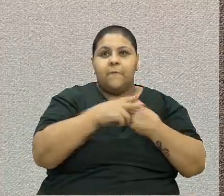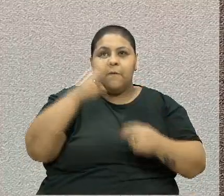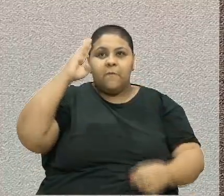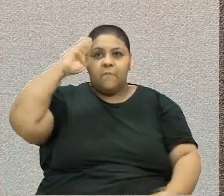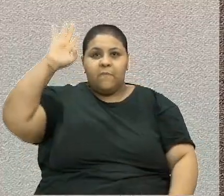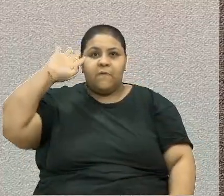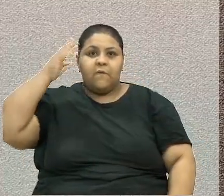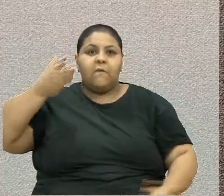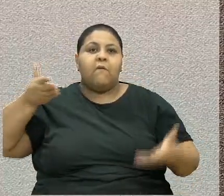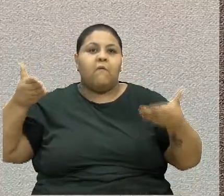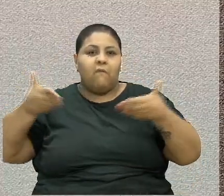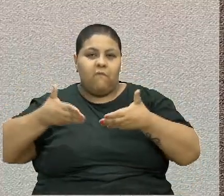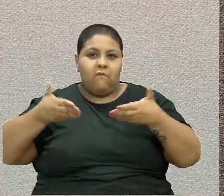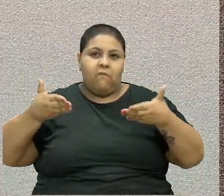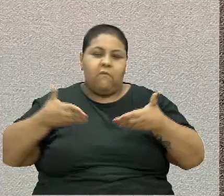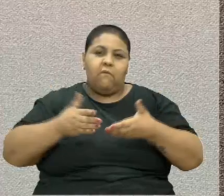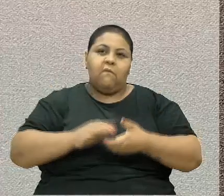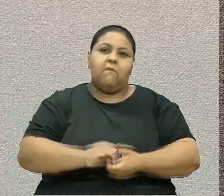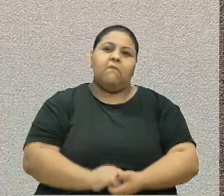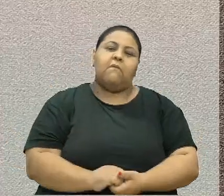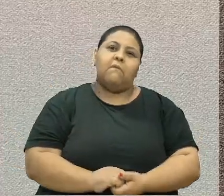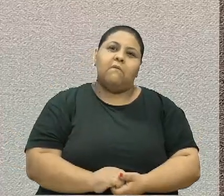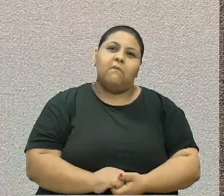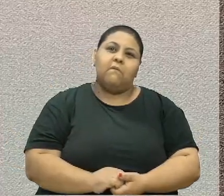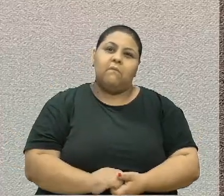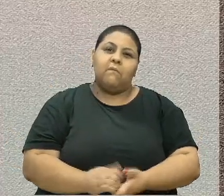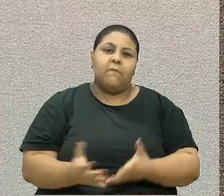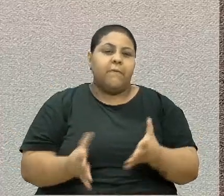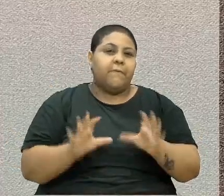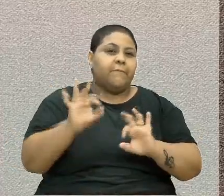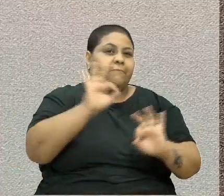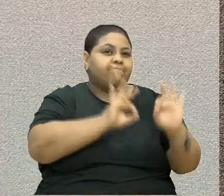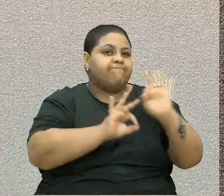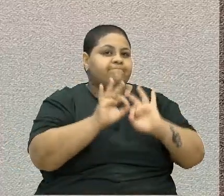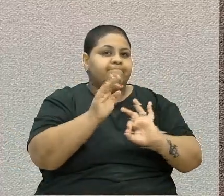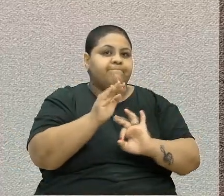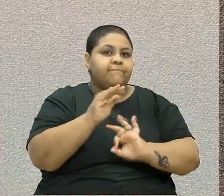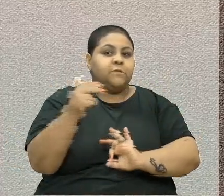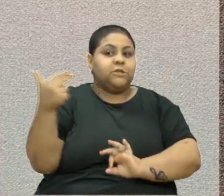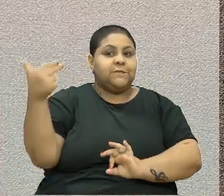num suposto plano de assassinato